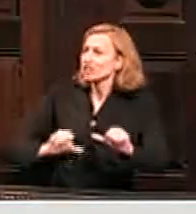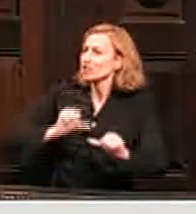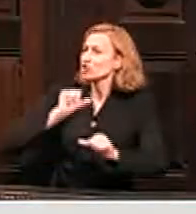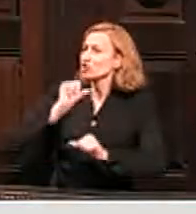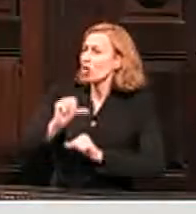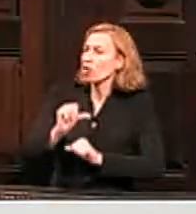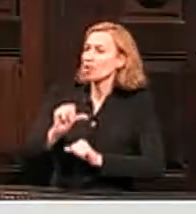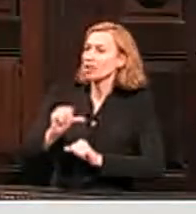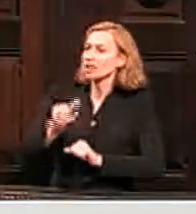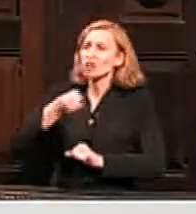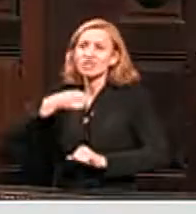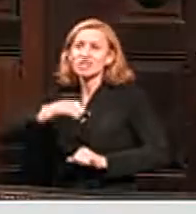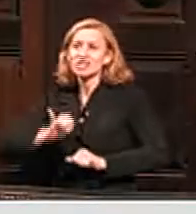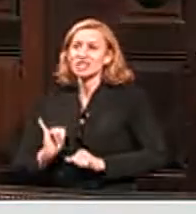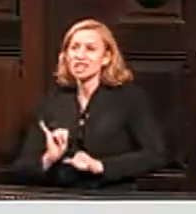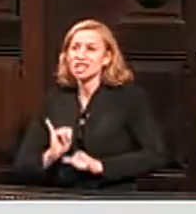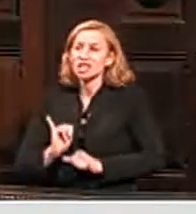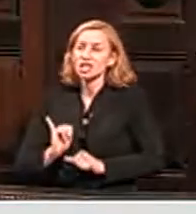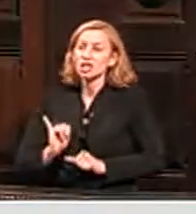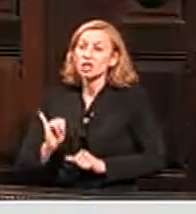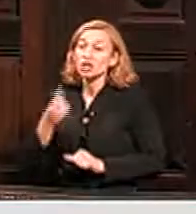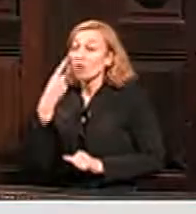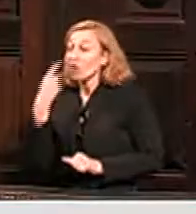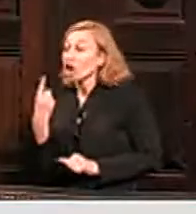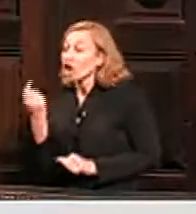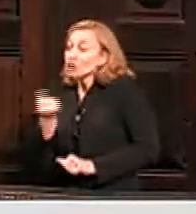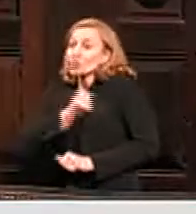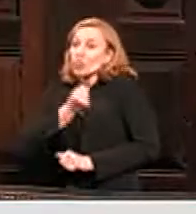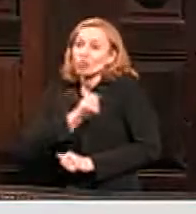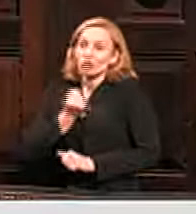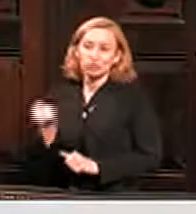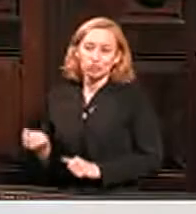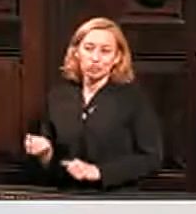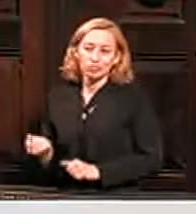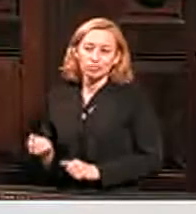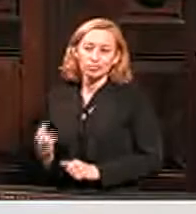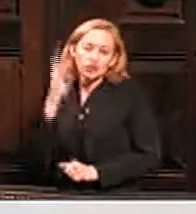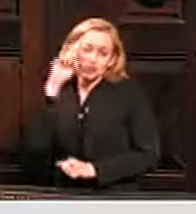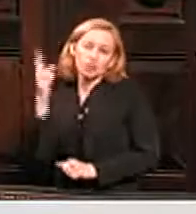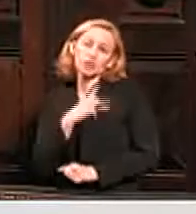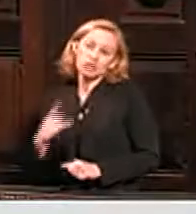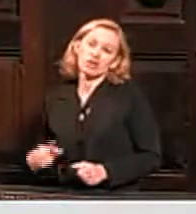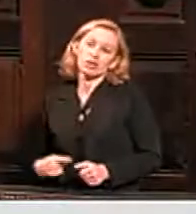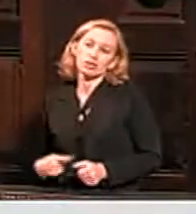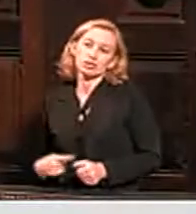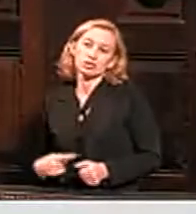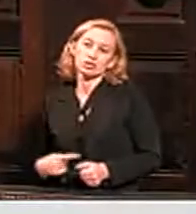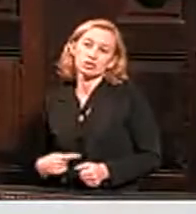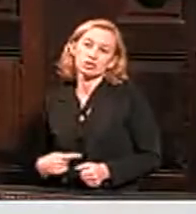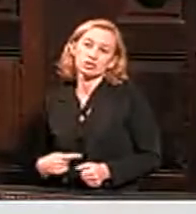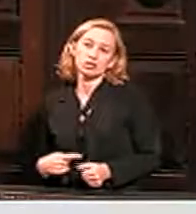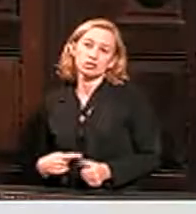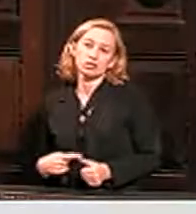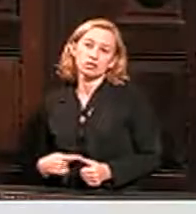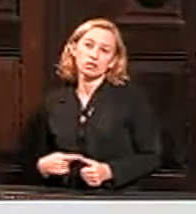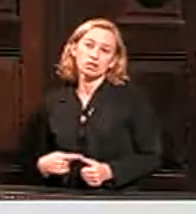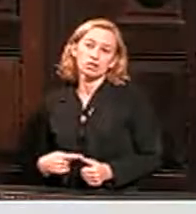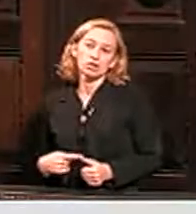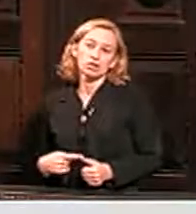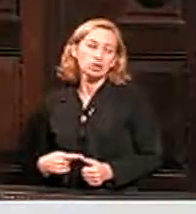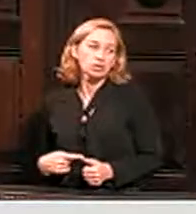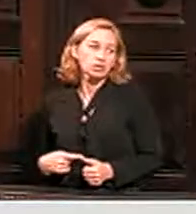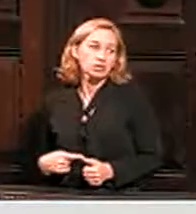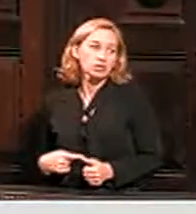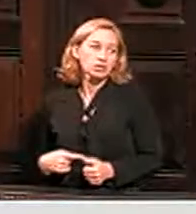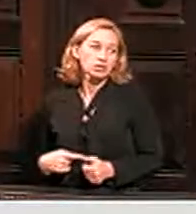tributação sem sequer colocar na mesa os números? Então, senhor presidente, a gente tem tido uma posição sempre